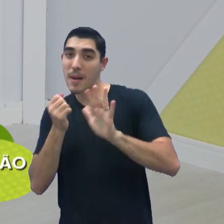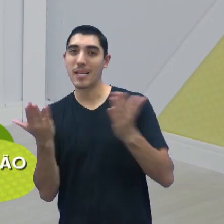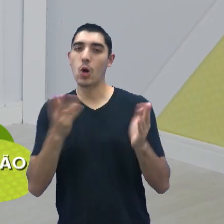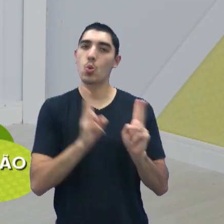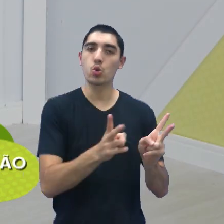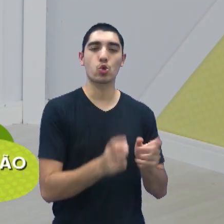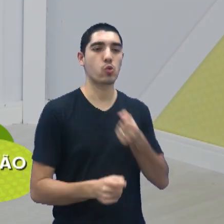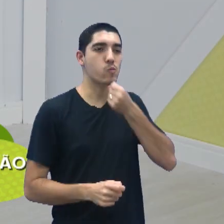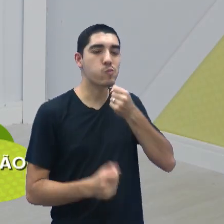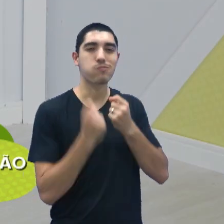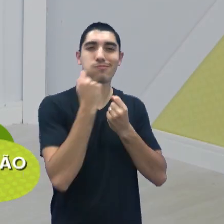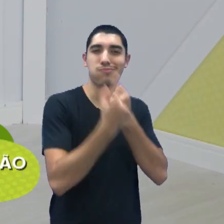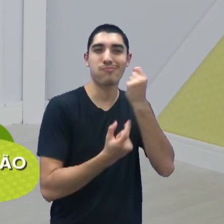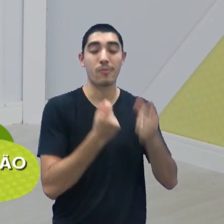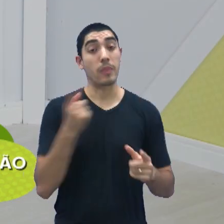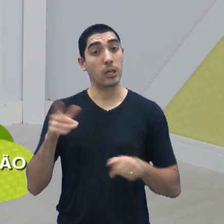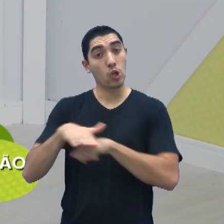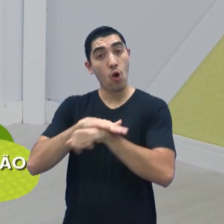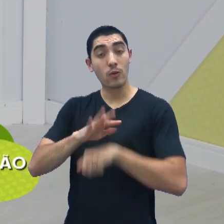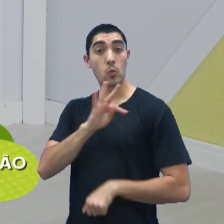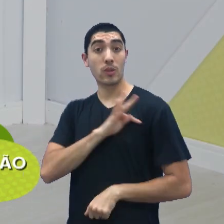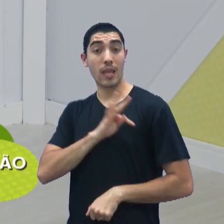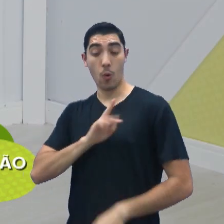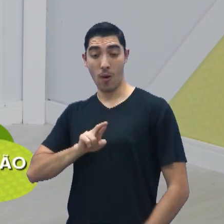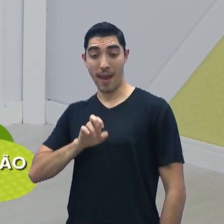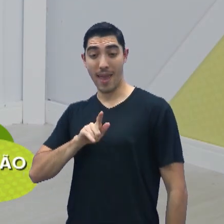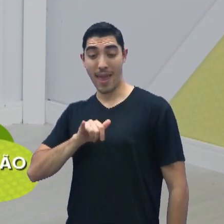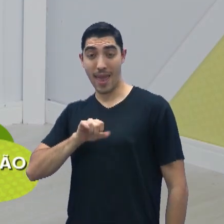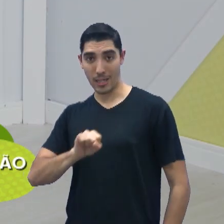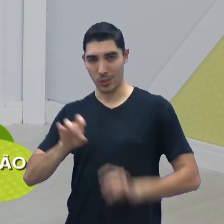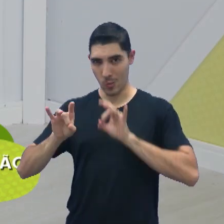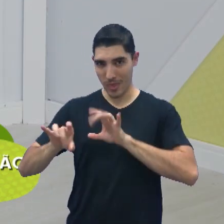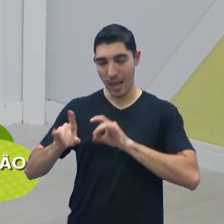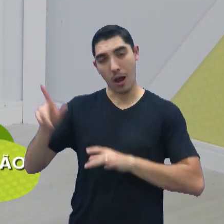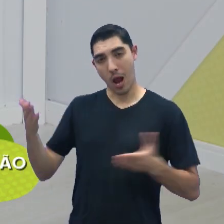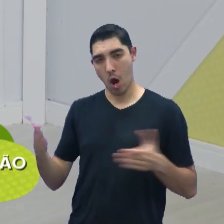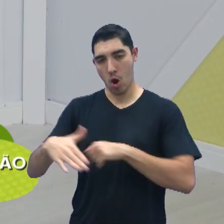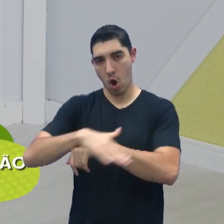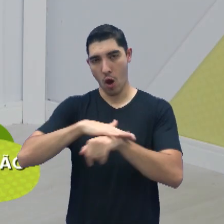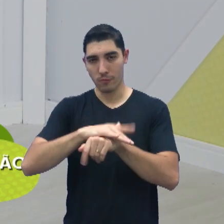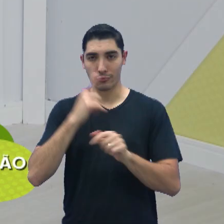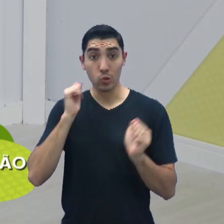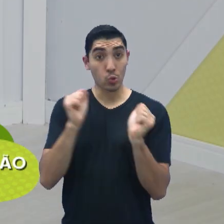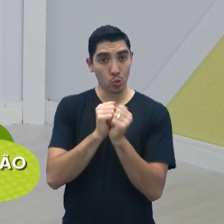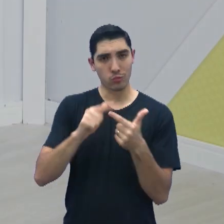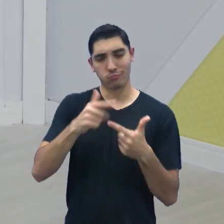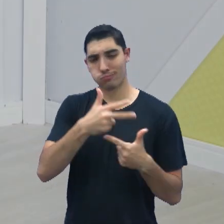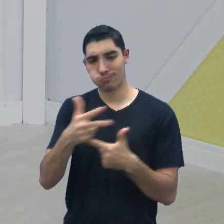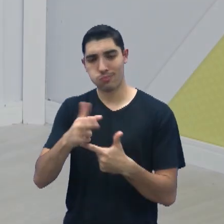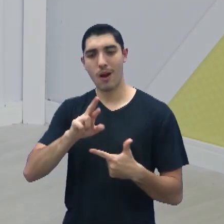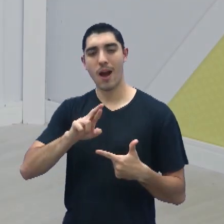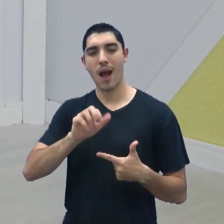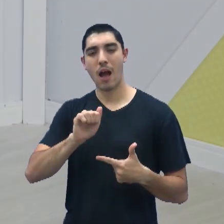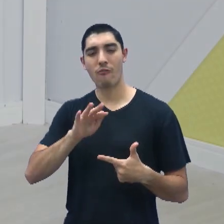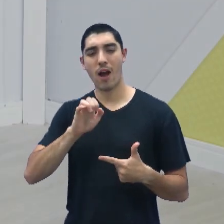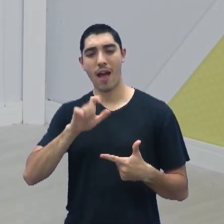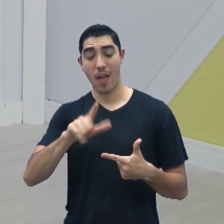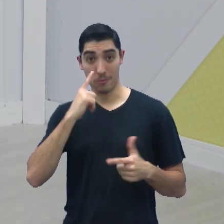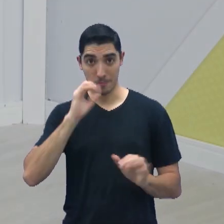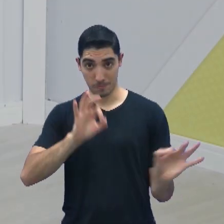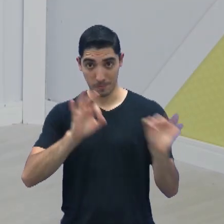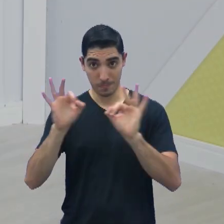técnico Regis Marrelli. E você confere agora esse bate-papo. As imagens são do nosso ginasta Rafael Santos. Solta,